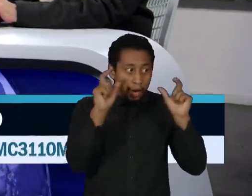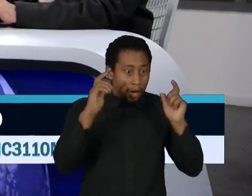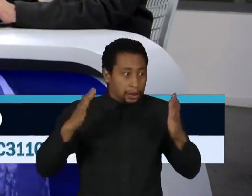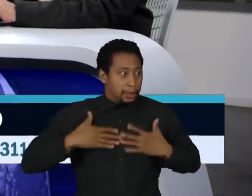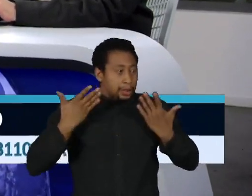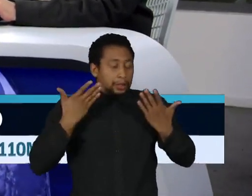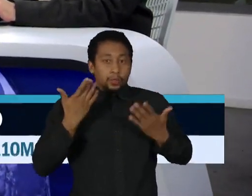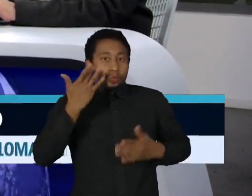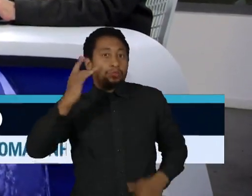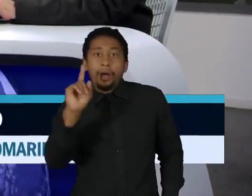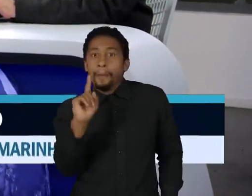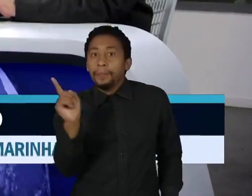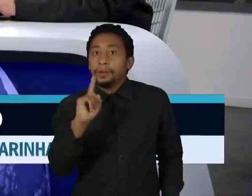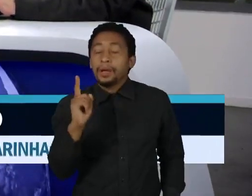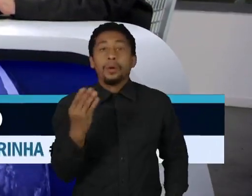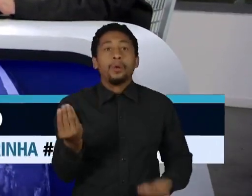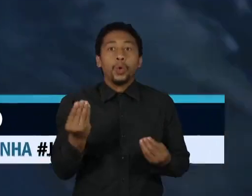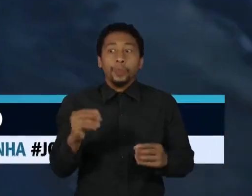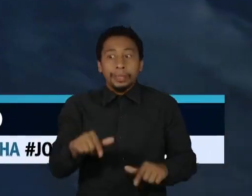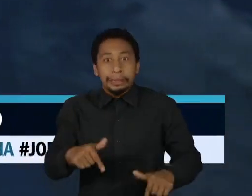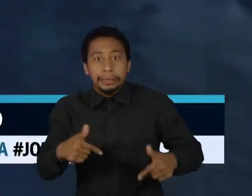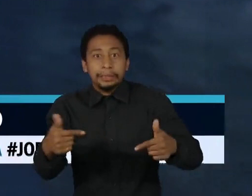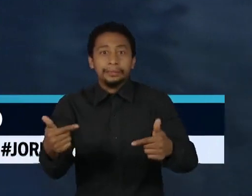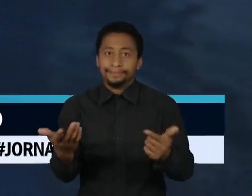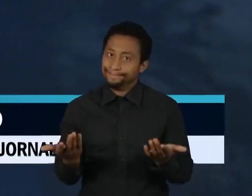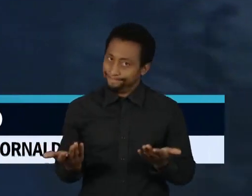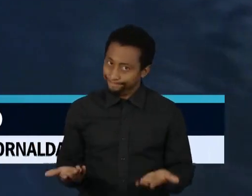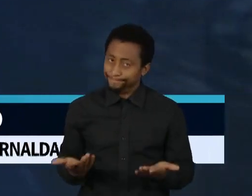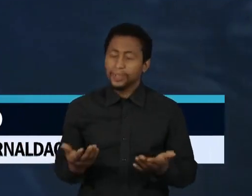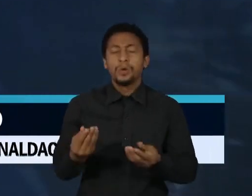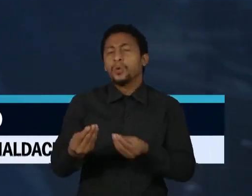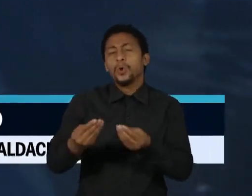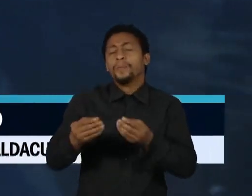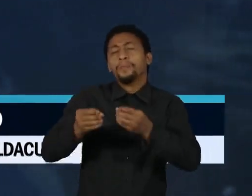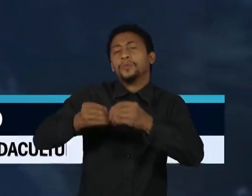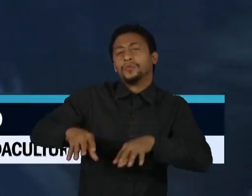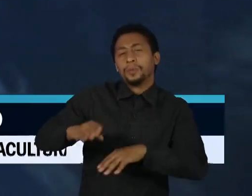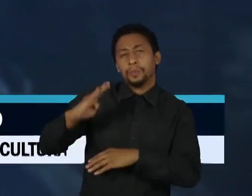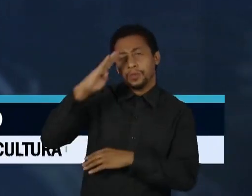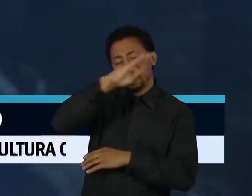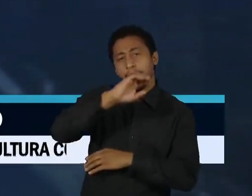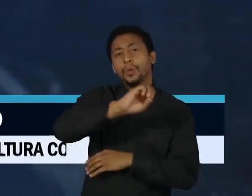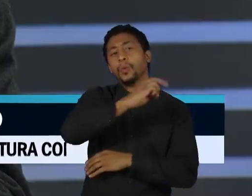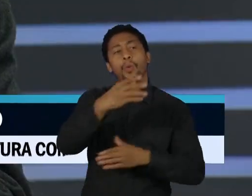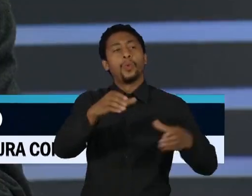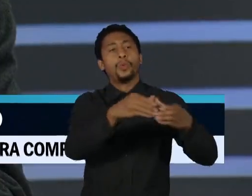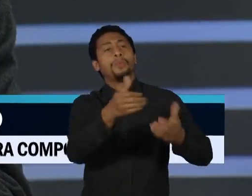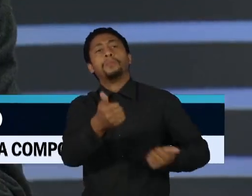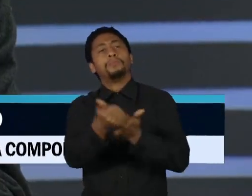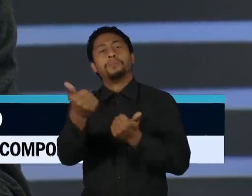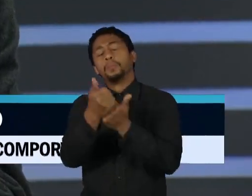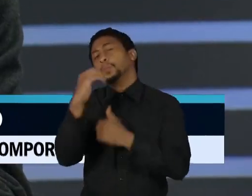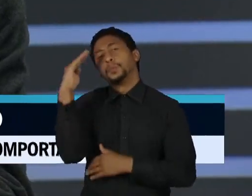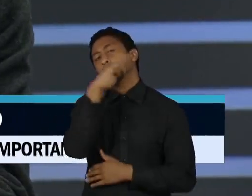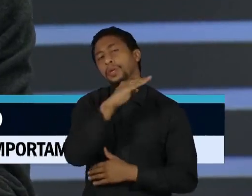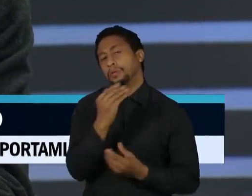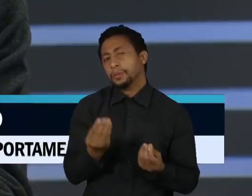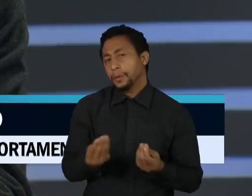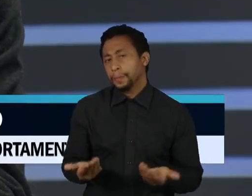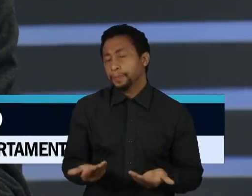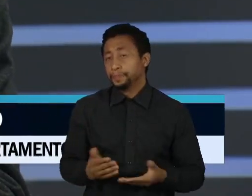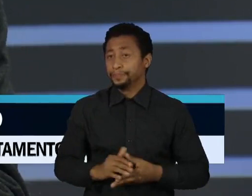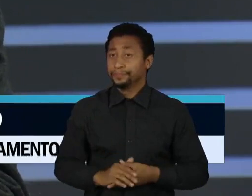pode enfraquecer Bolsonaro ou afetar a agenda de oposição do governo, Schwartzman? Olha, menos do que a